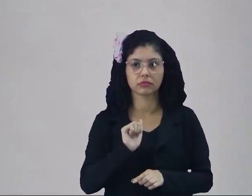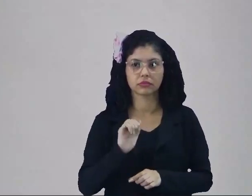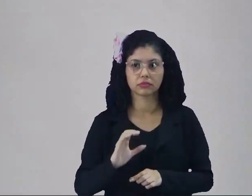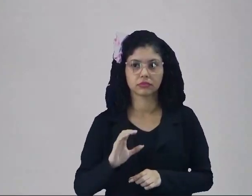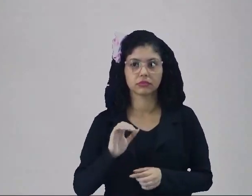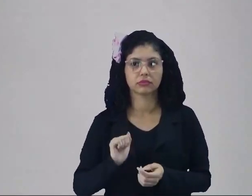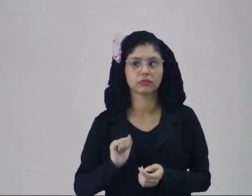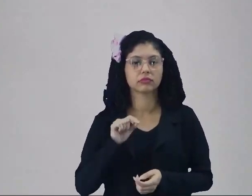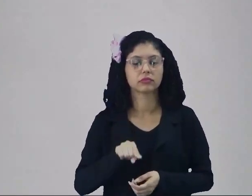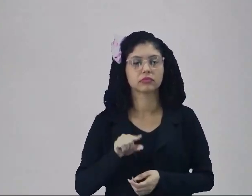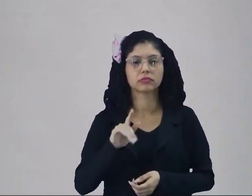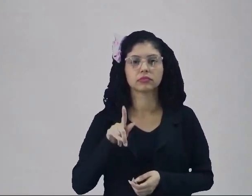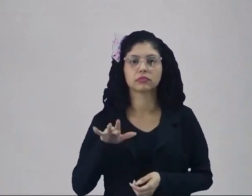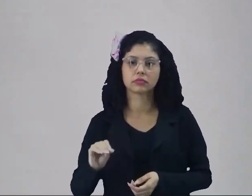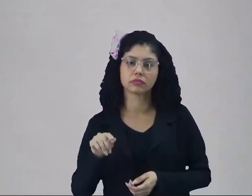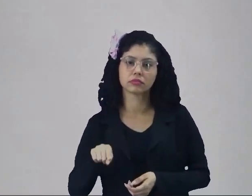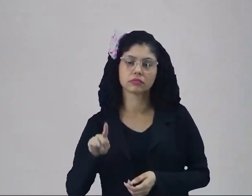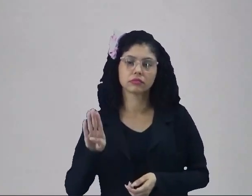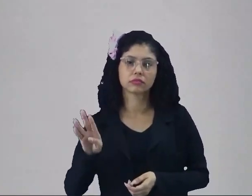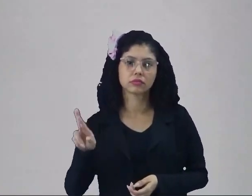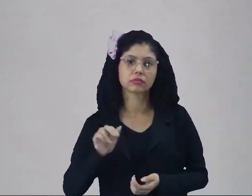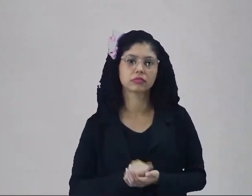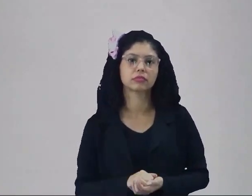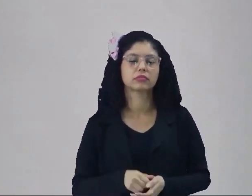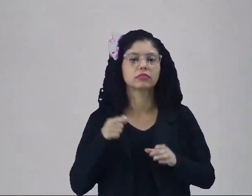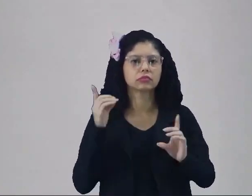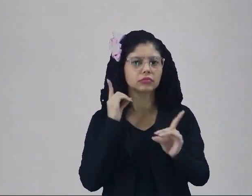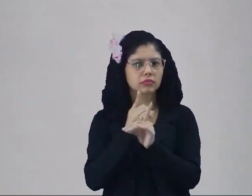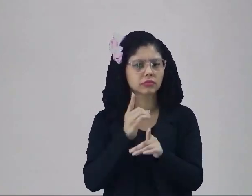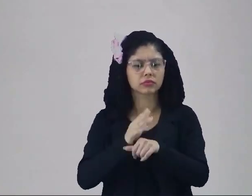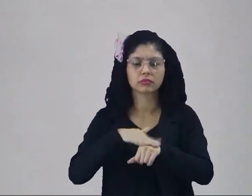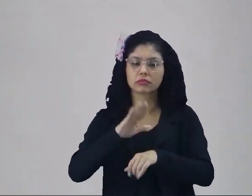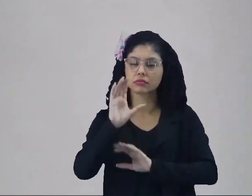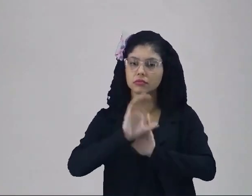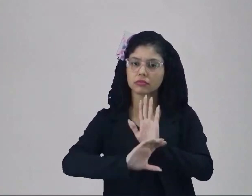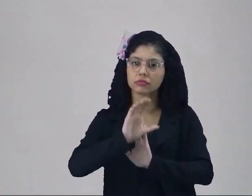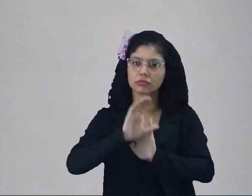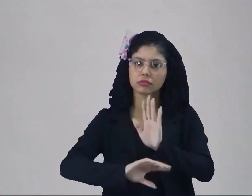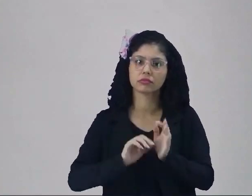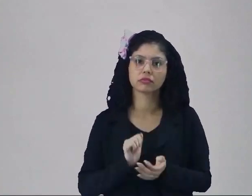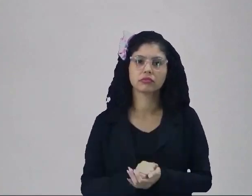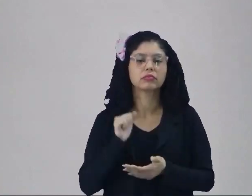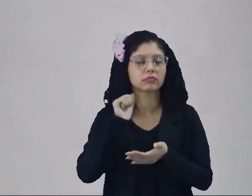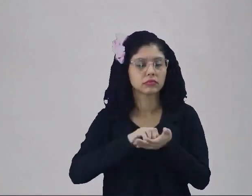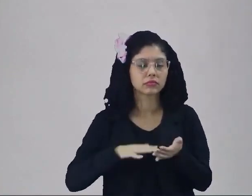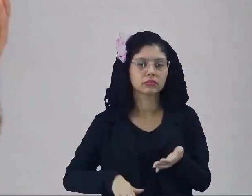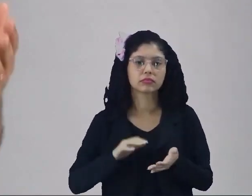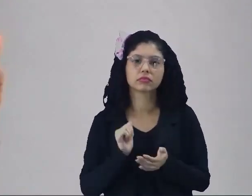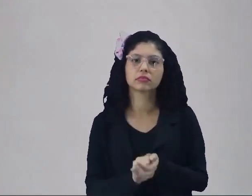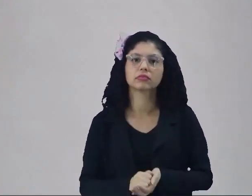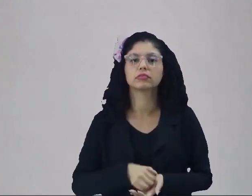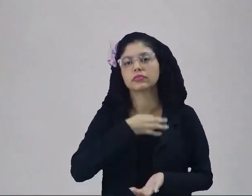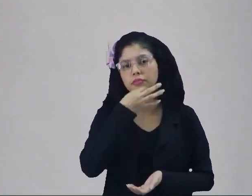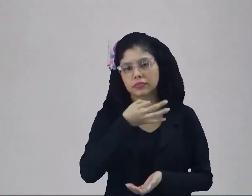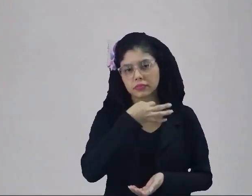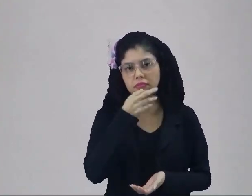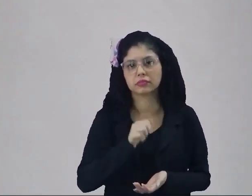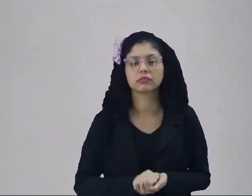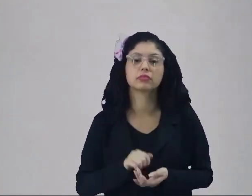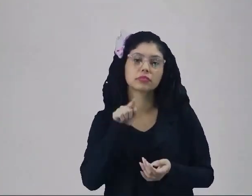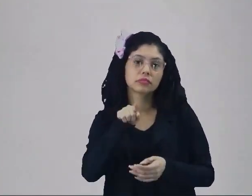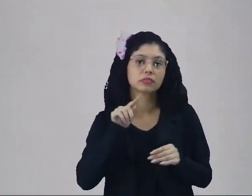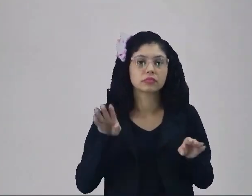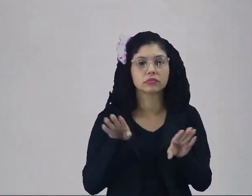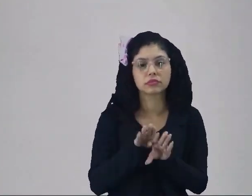eduque.ce.ac.gov, ok? Acesse essa plataforma que vocês vão encontrar mais conteúdos, exercícios, sugestões, também